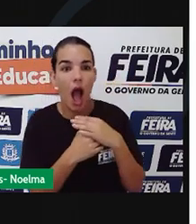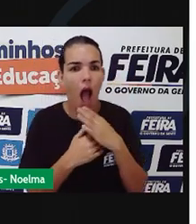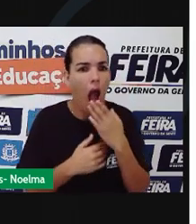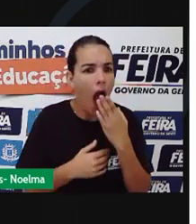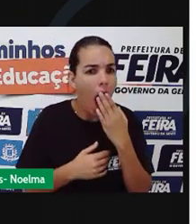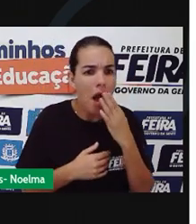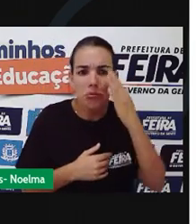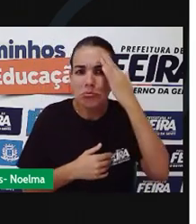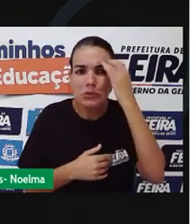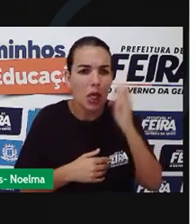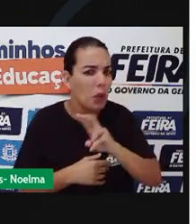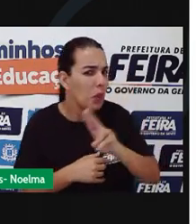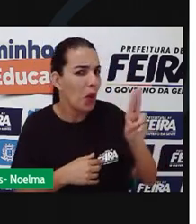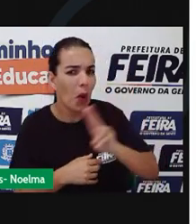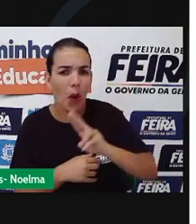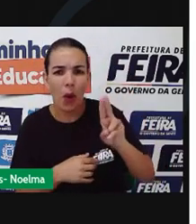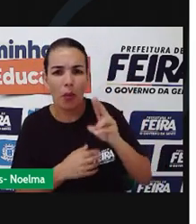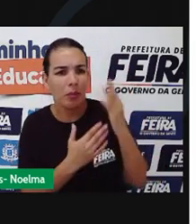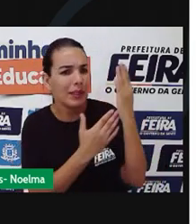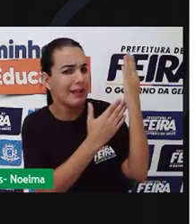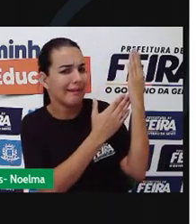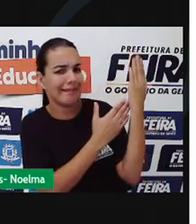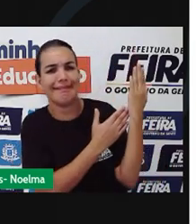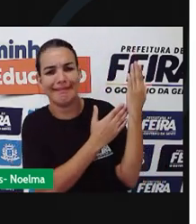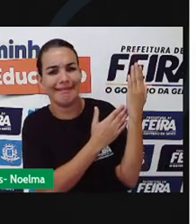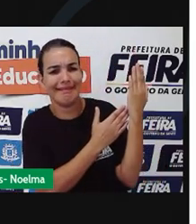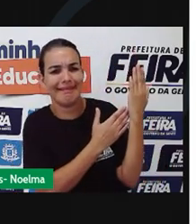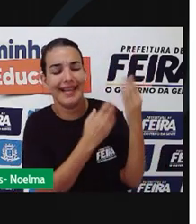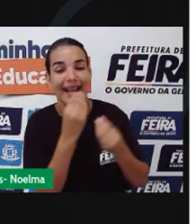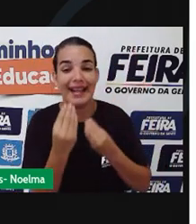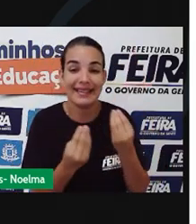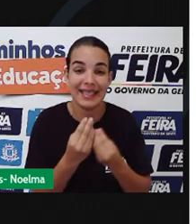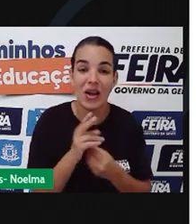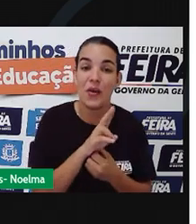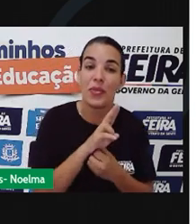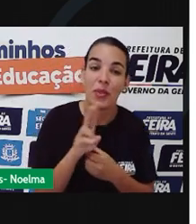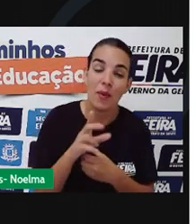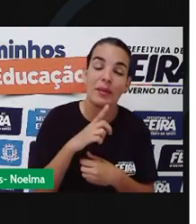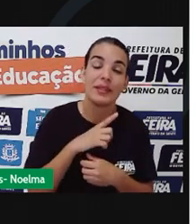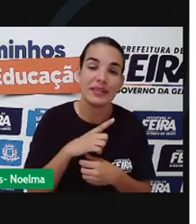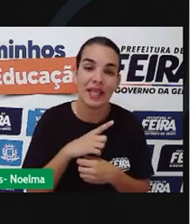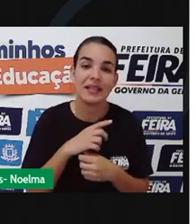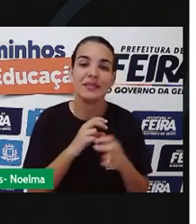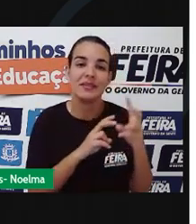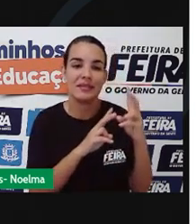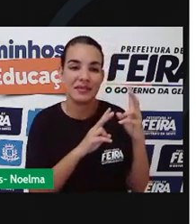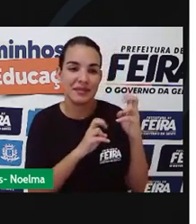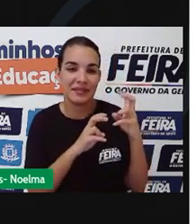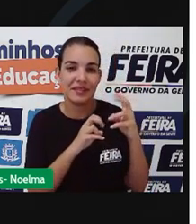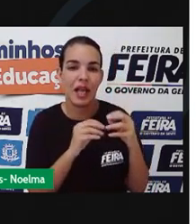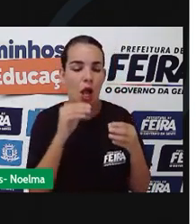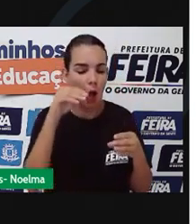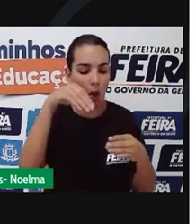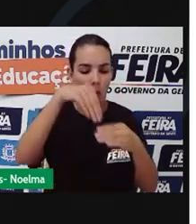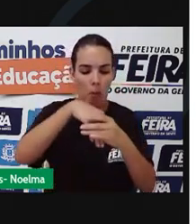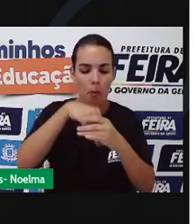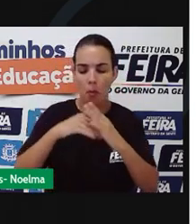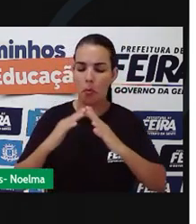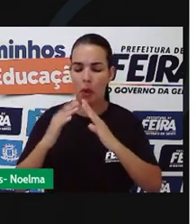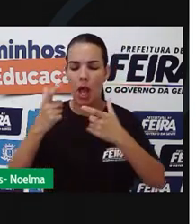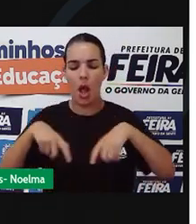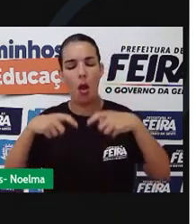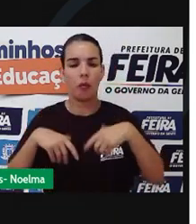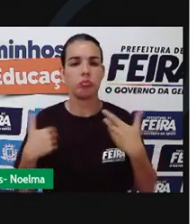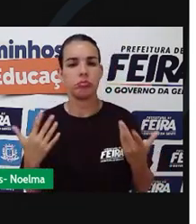Skill que explique a cole é o nome que os cientistas deram para ela e aí ela mora de onde